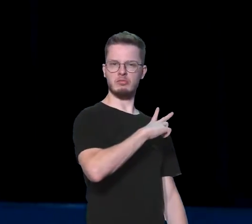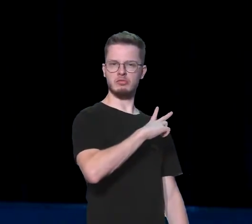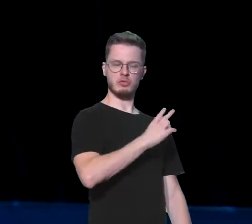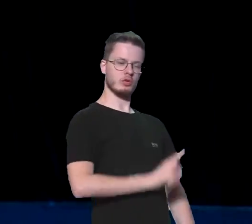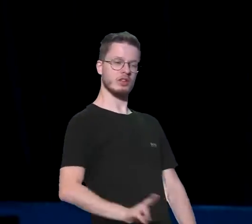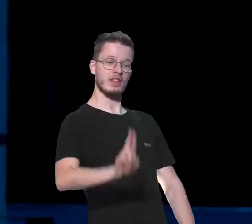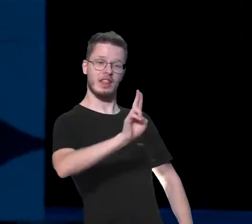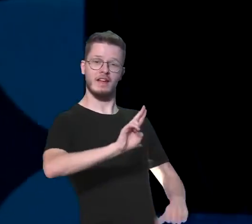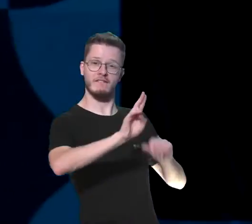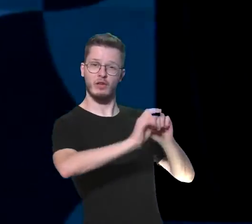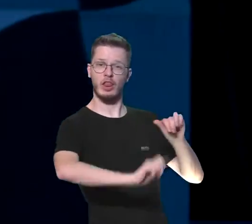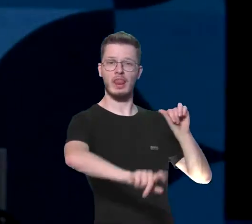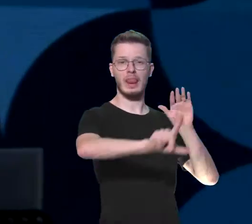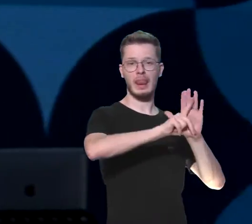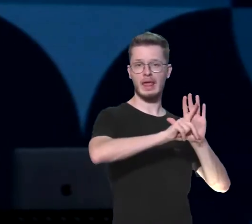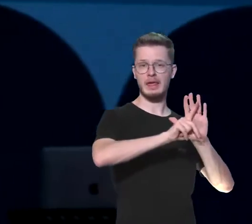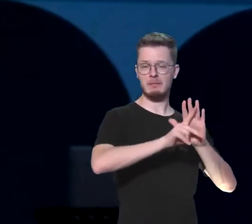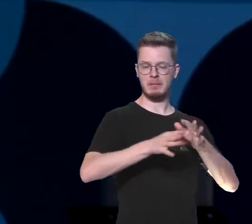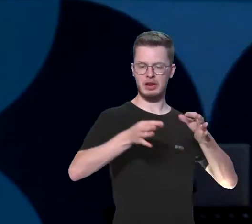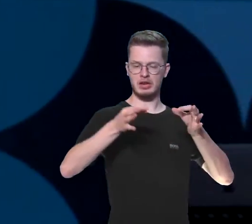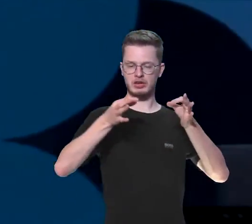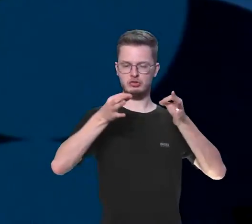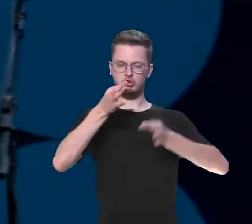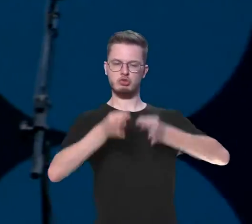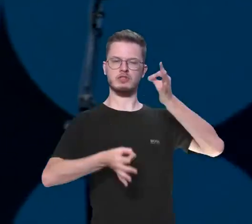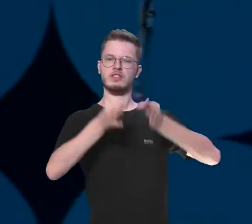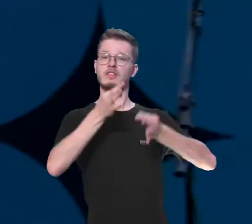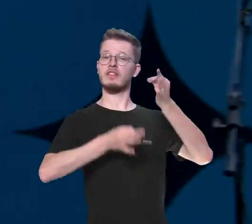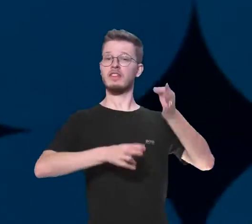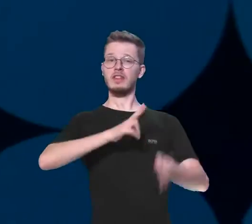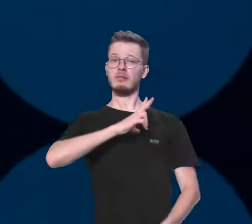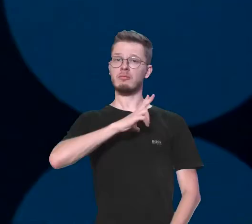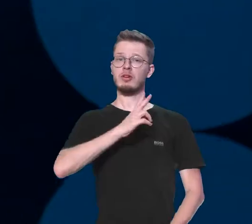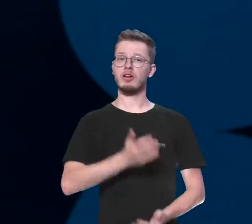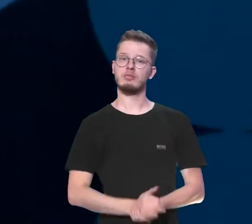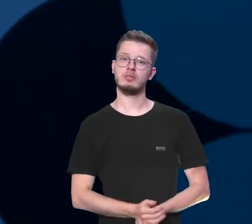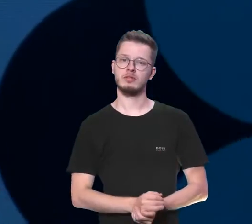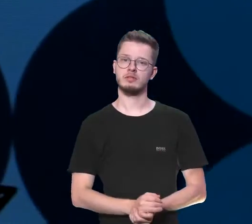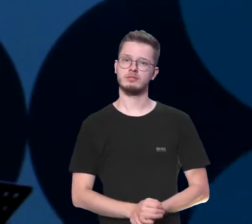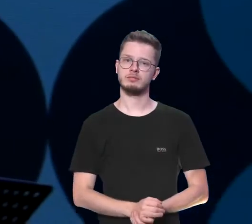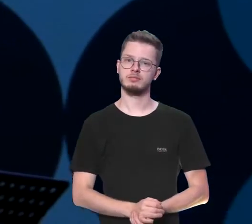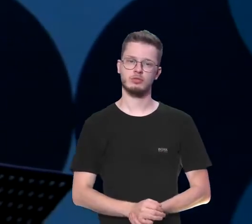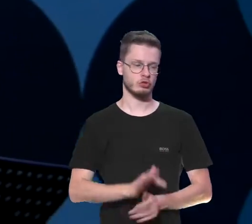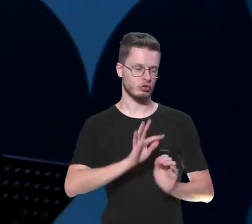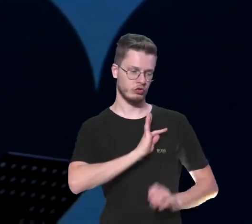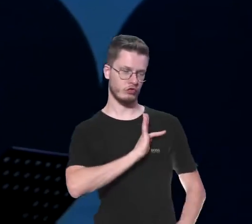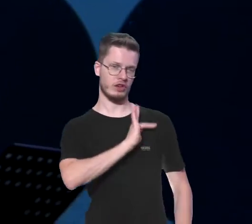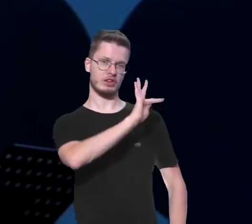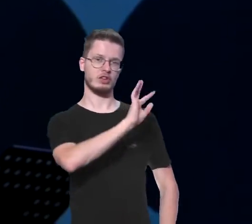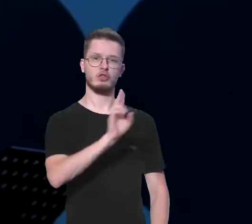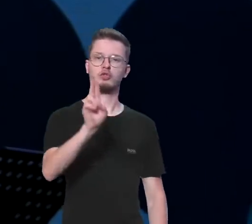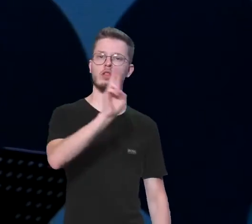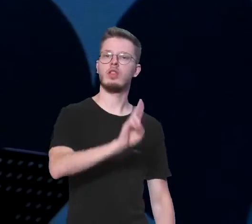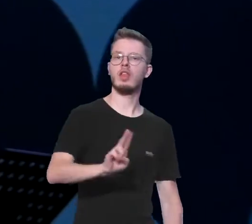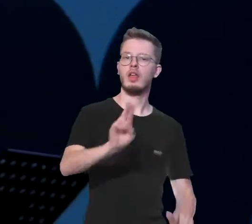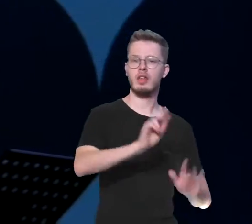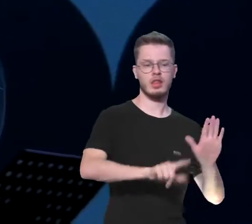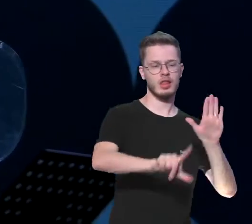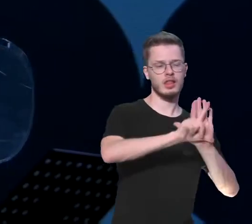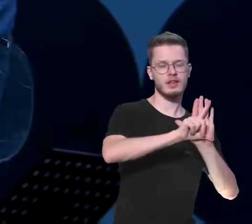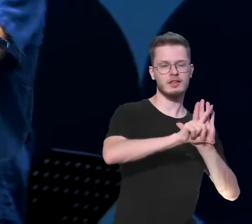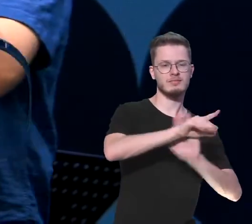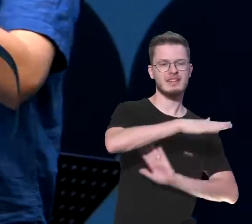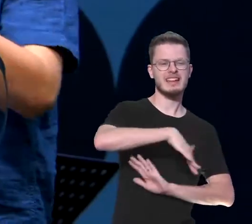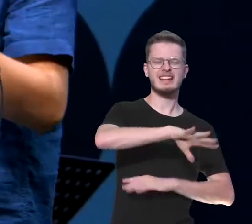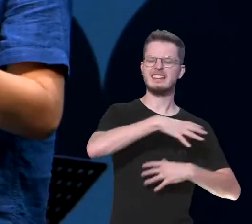justificar. Os fariseus usavam as leis para fazer eles mesmos se sentirem bem com a sua própria consciência.